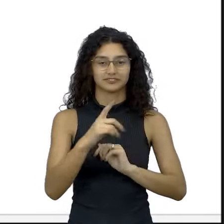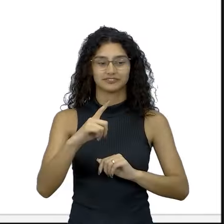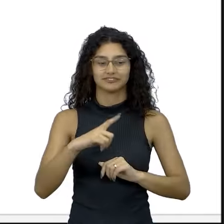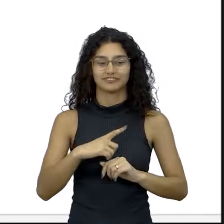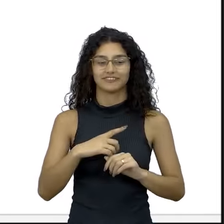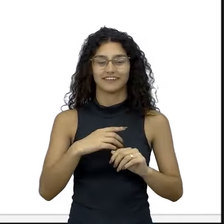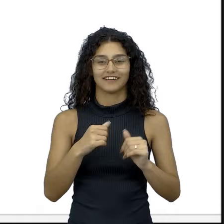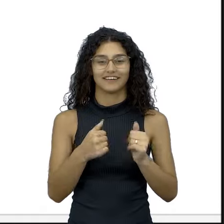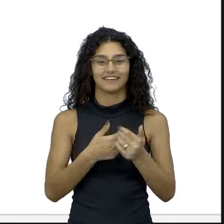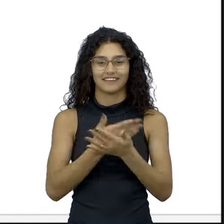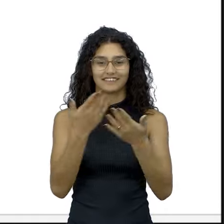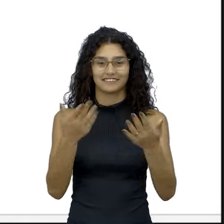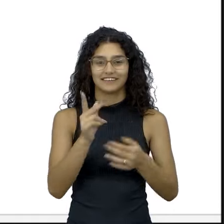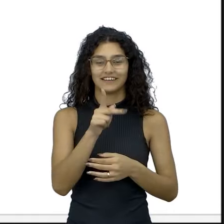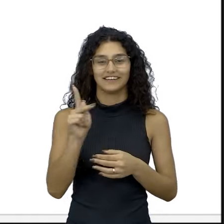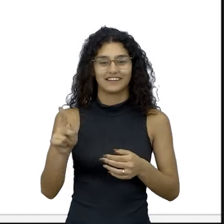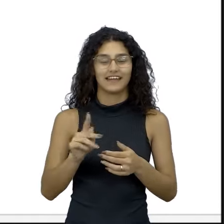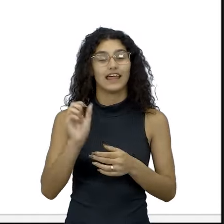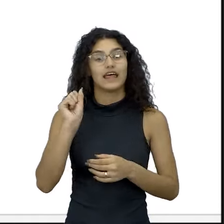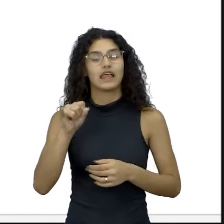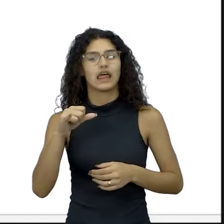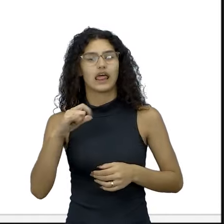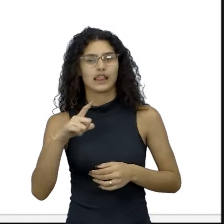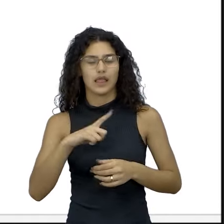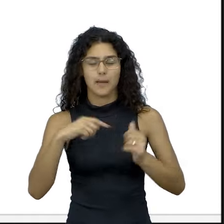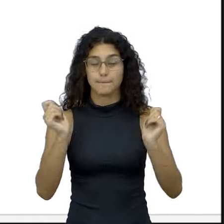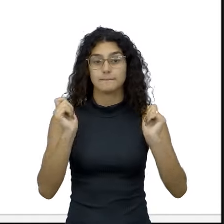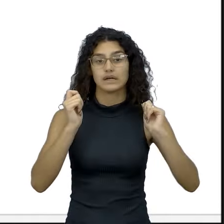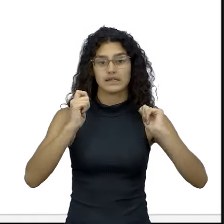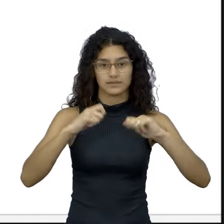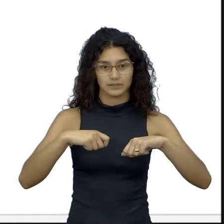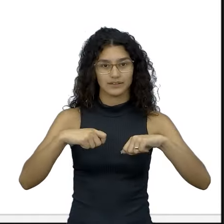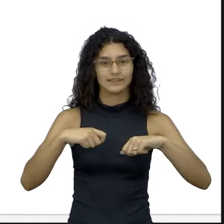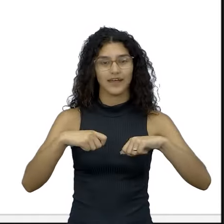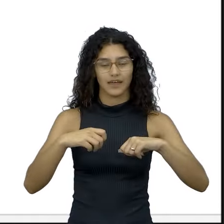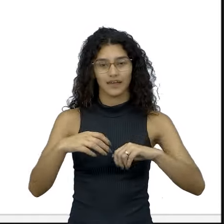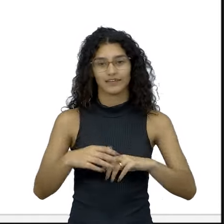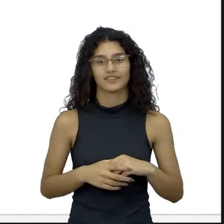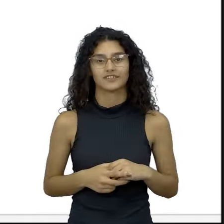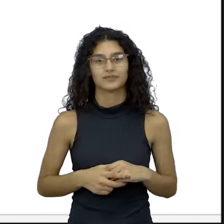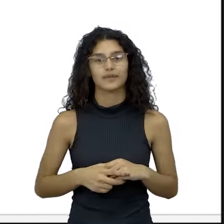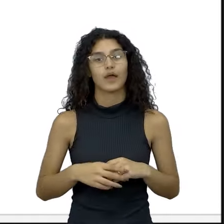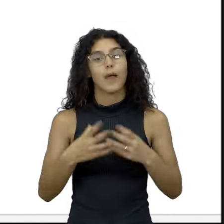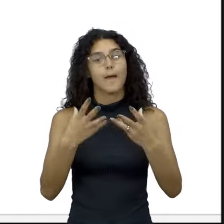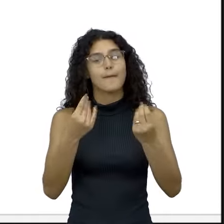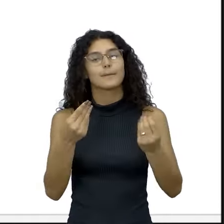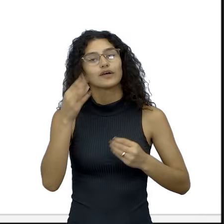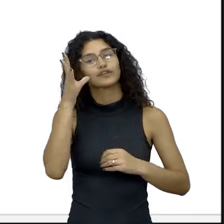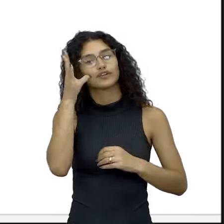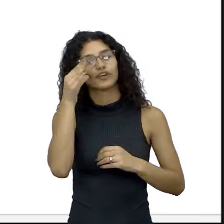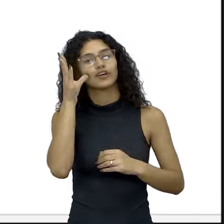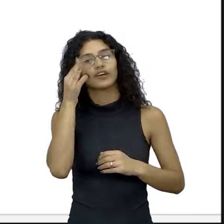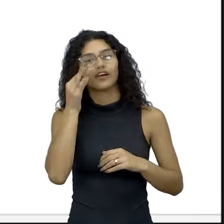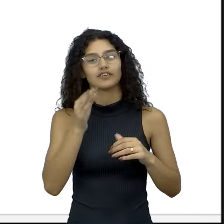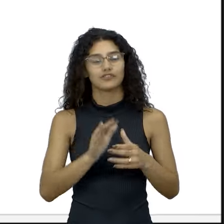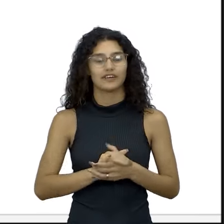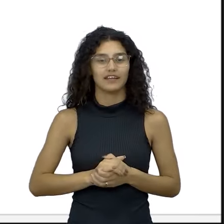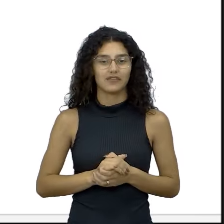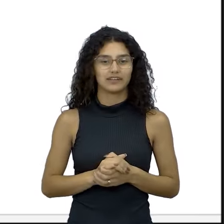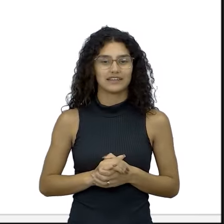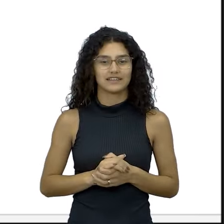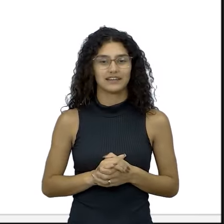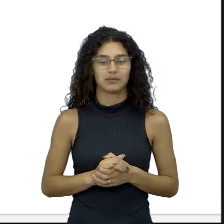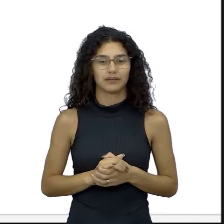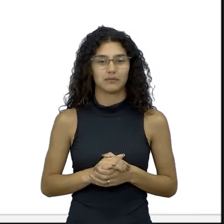vocês, professores, que se houver a possibilidade, seria muito interessante, de verdade, que